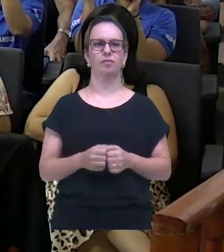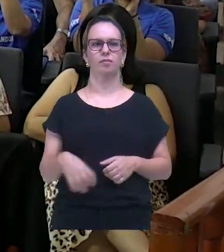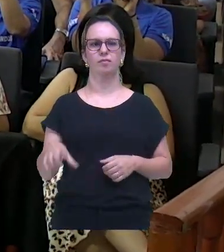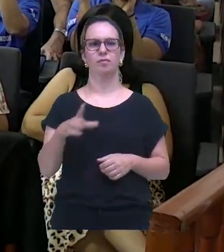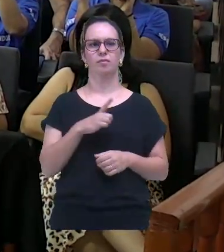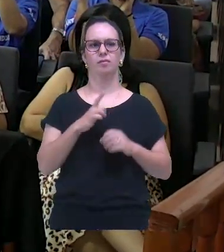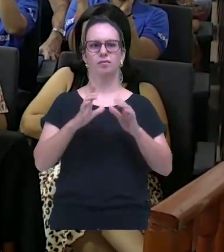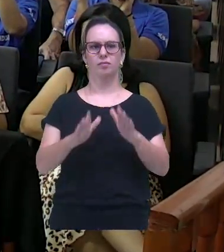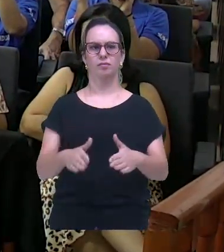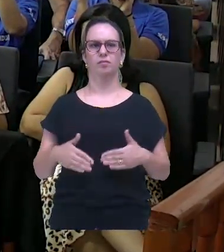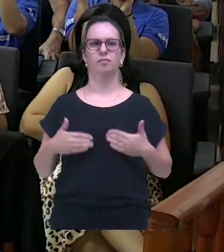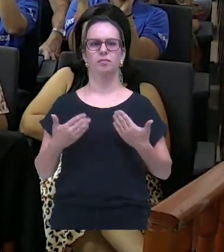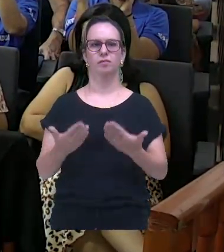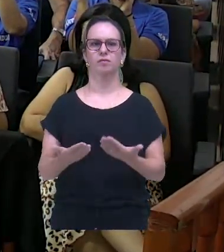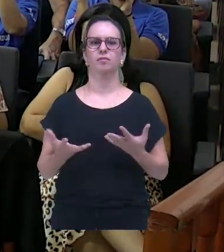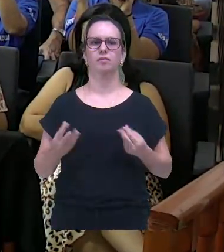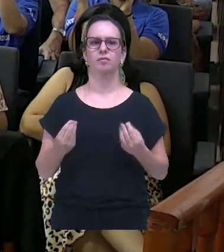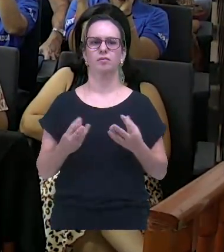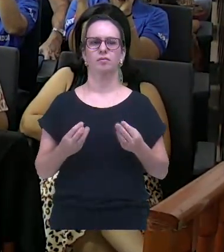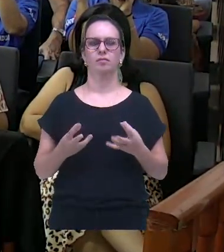dedicar muito,